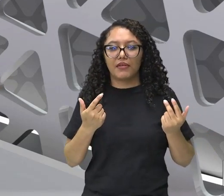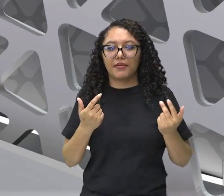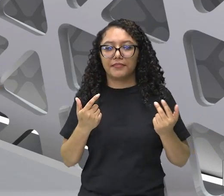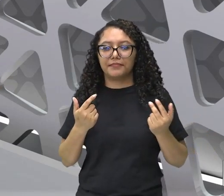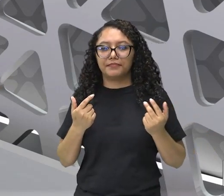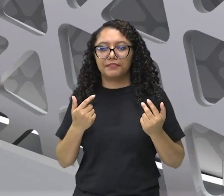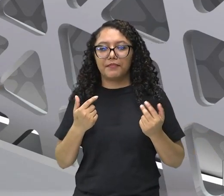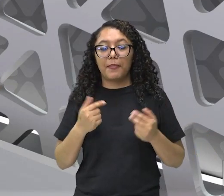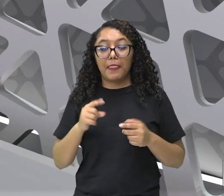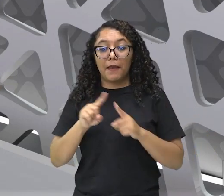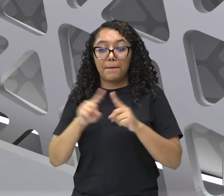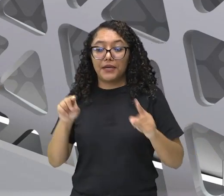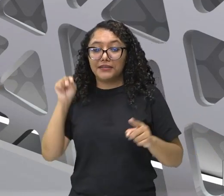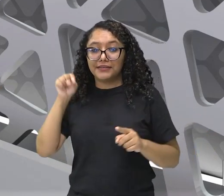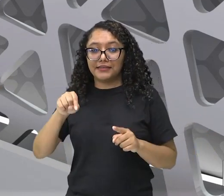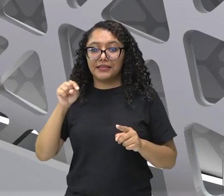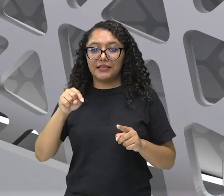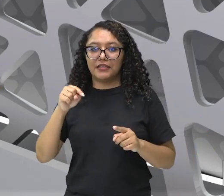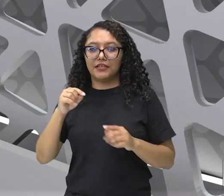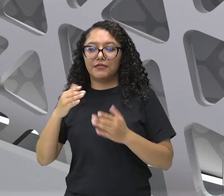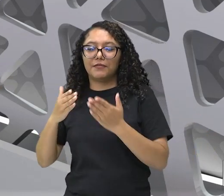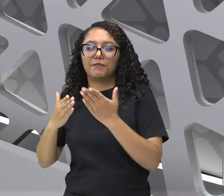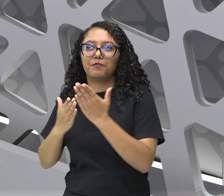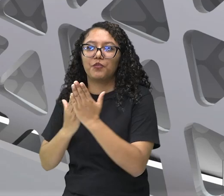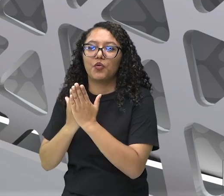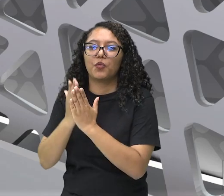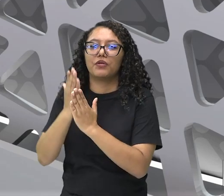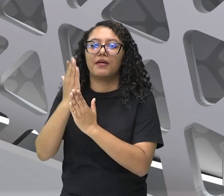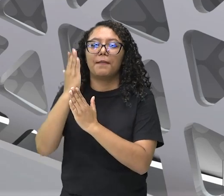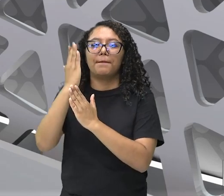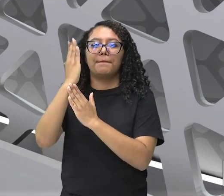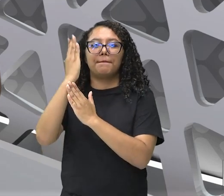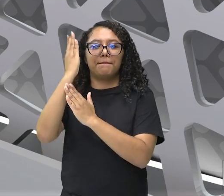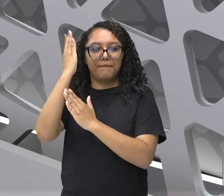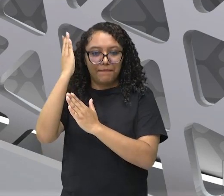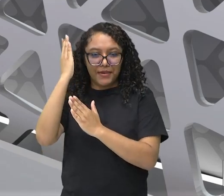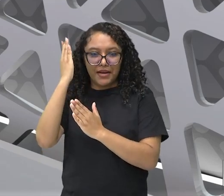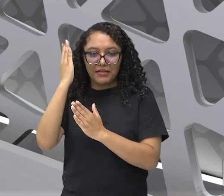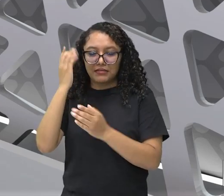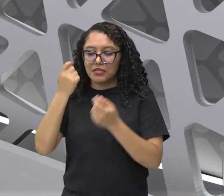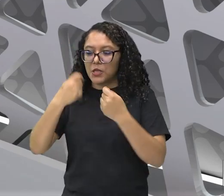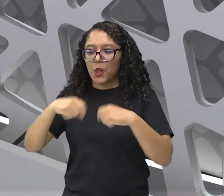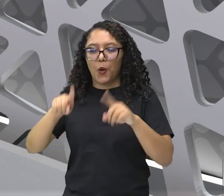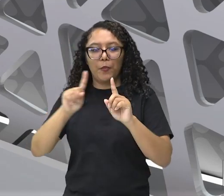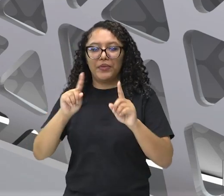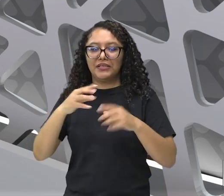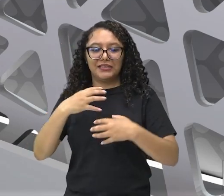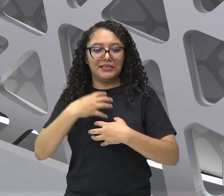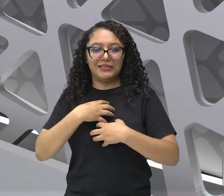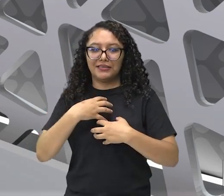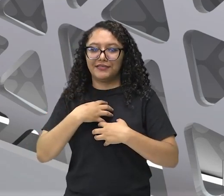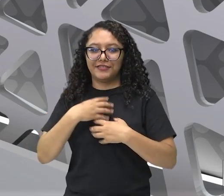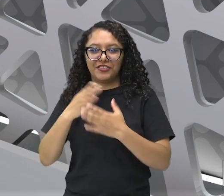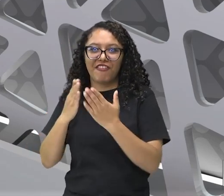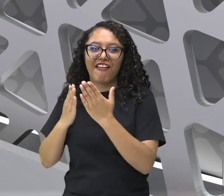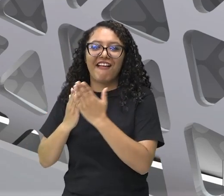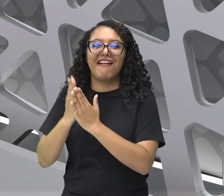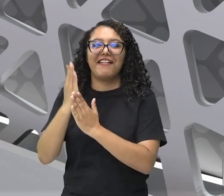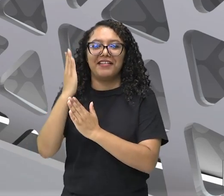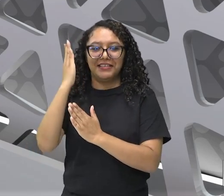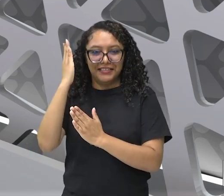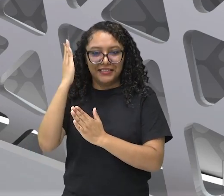é suprassensível, quer dizer que ela perpassa, ela ultrapassa, vai